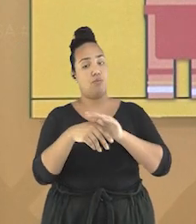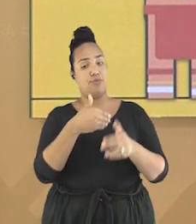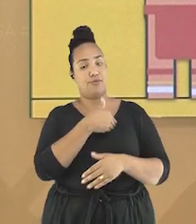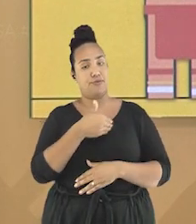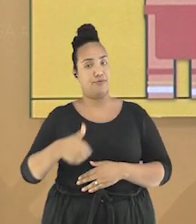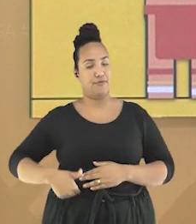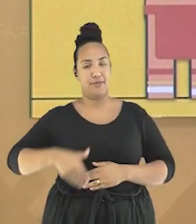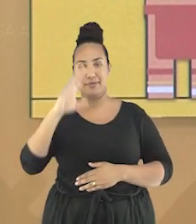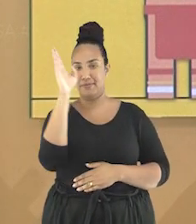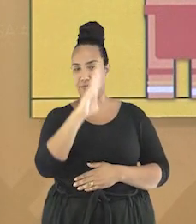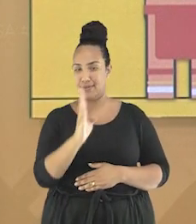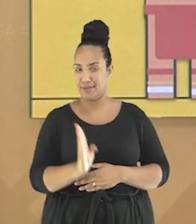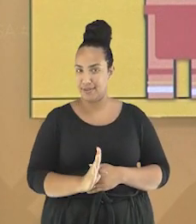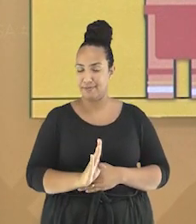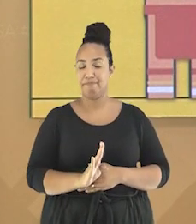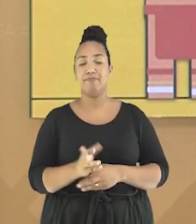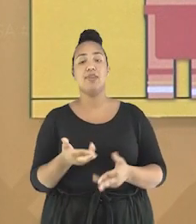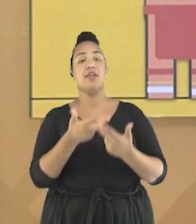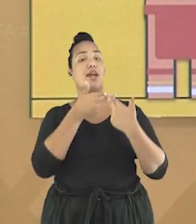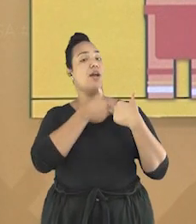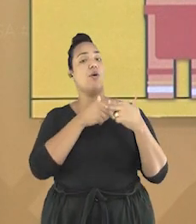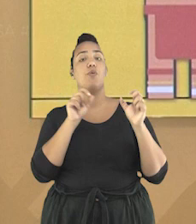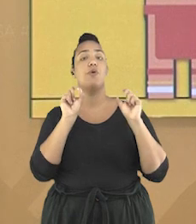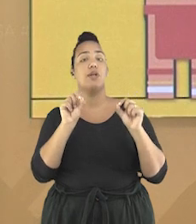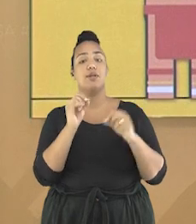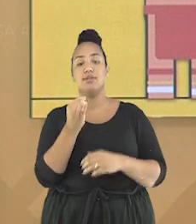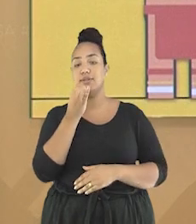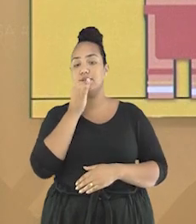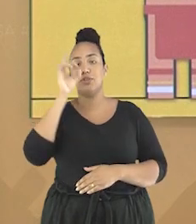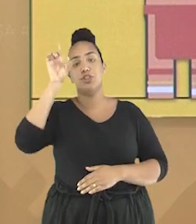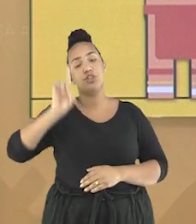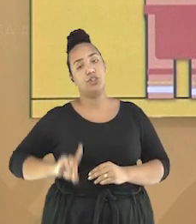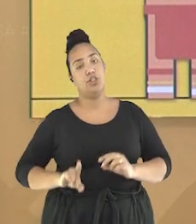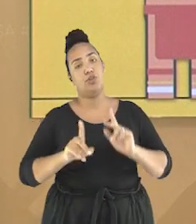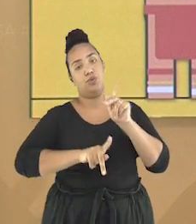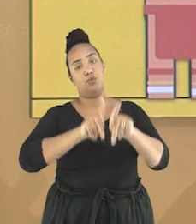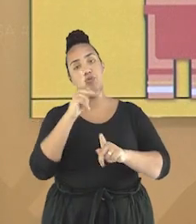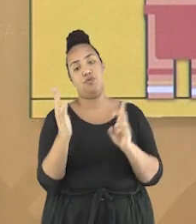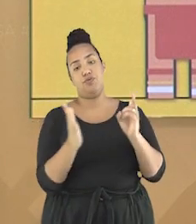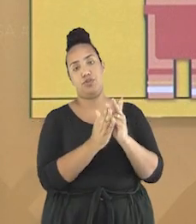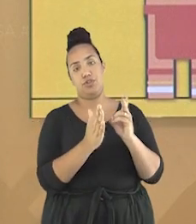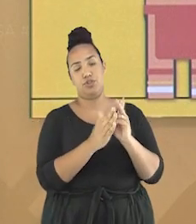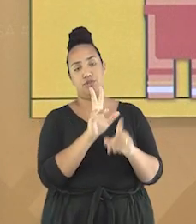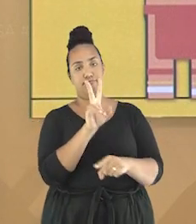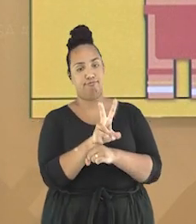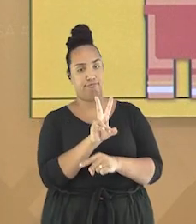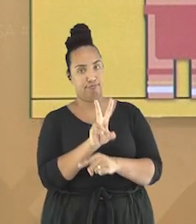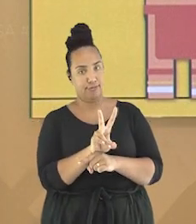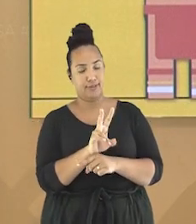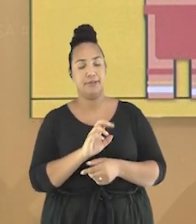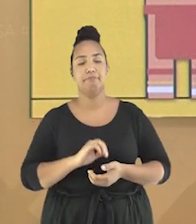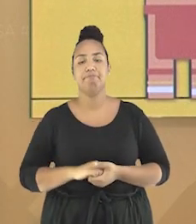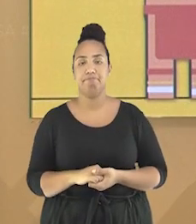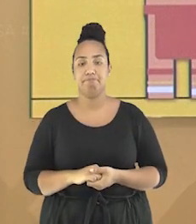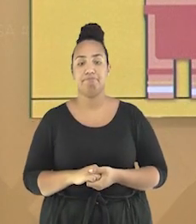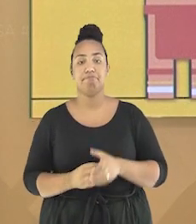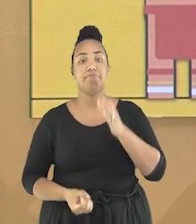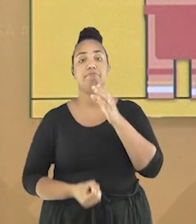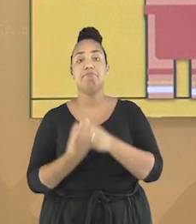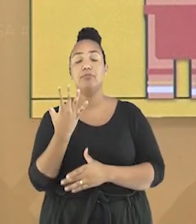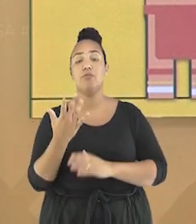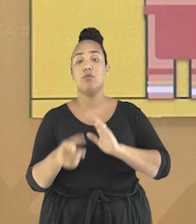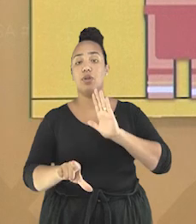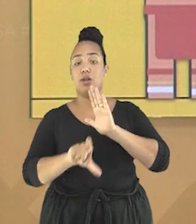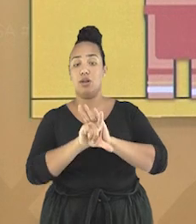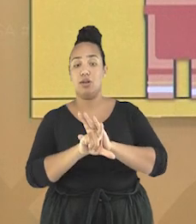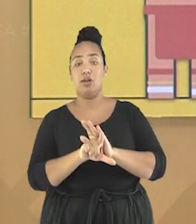brasileiro e é o responsável por proteger e promover os direitos dos povos indígenas. Ela foi criada